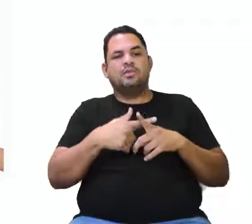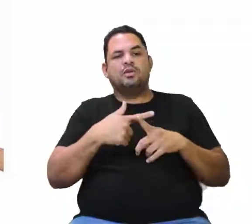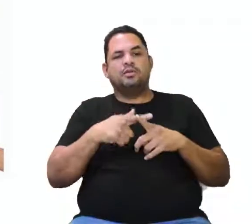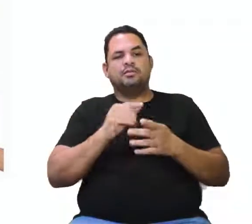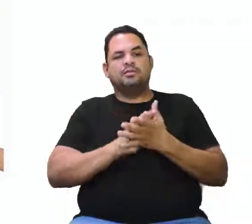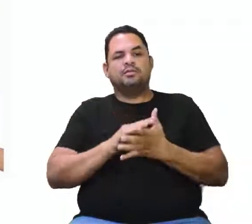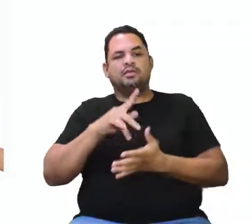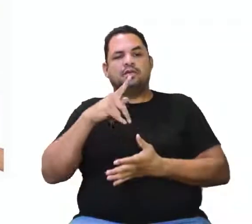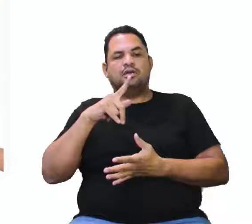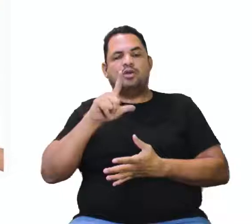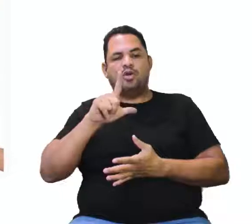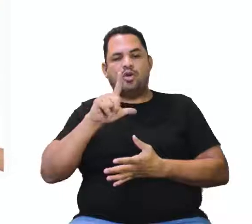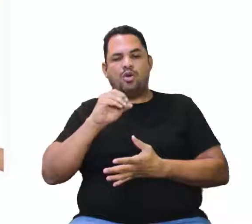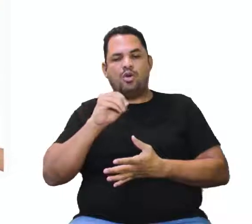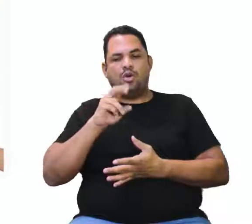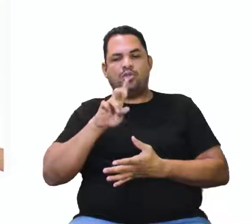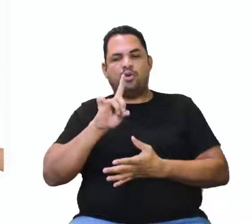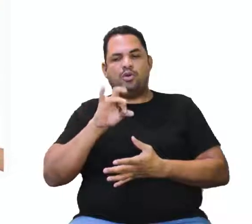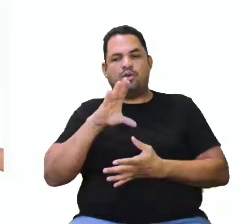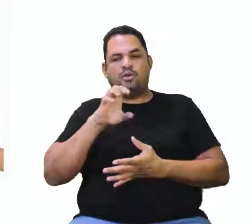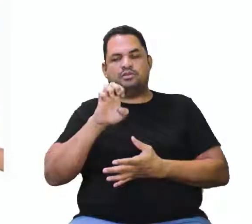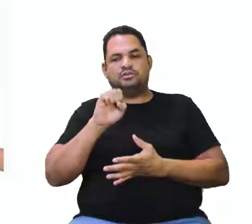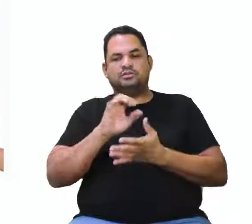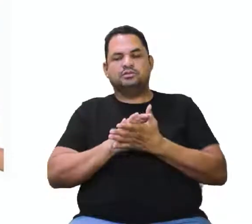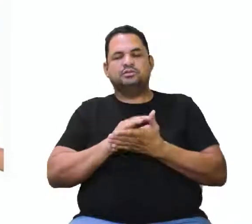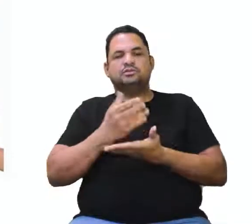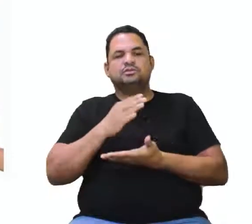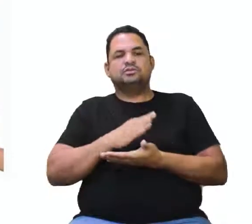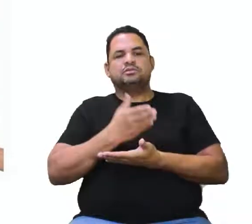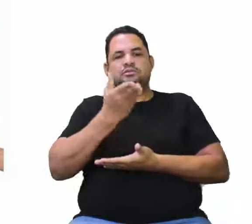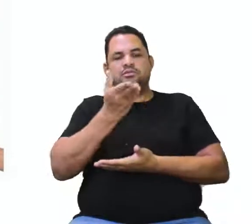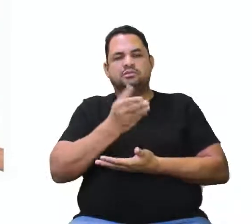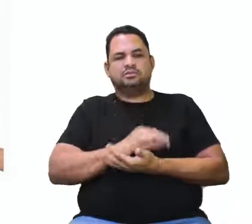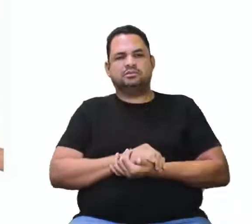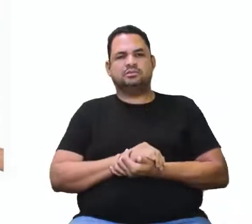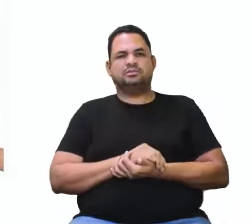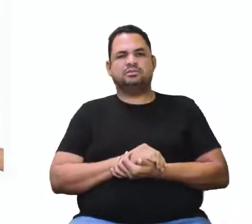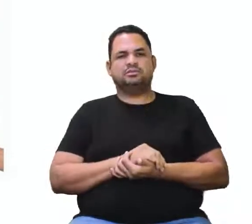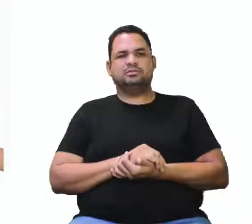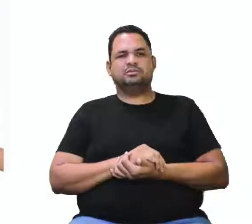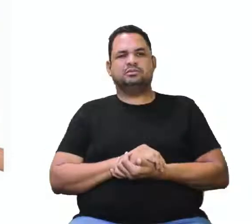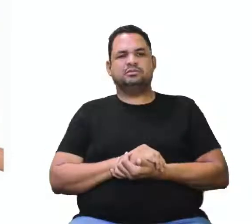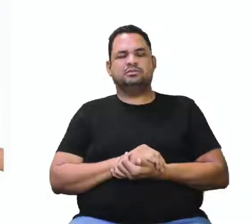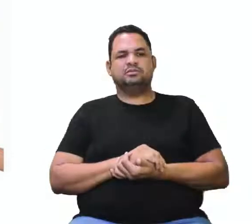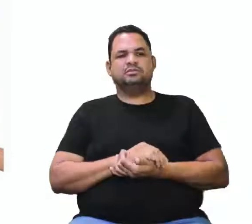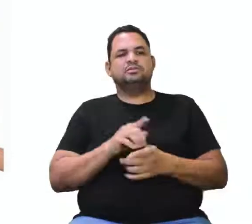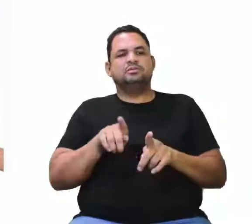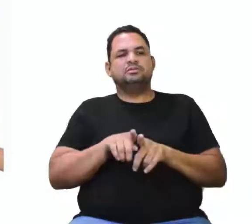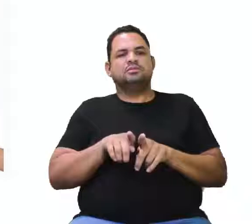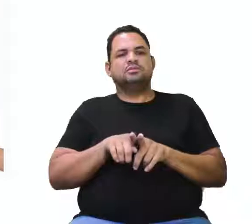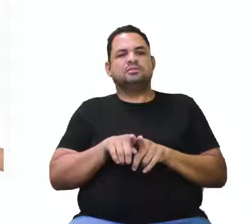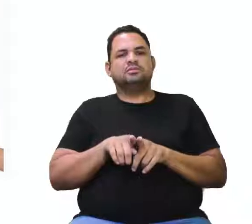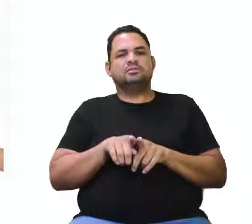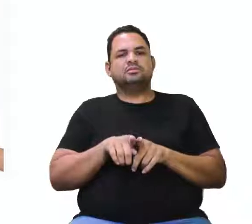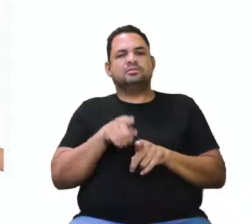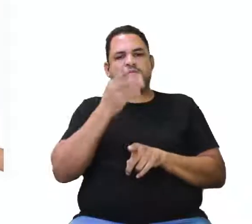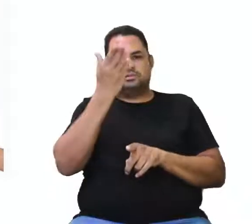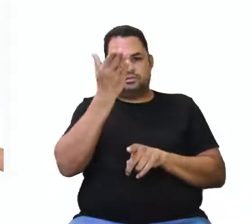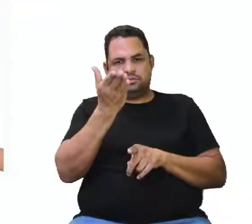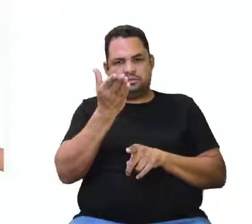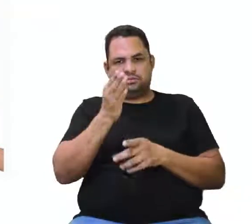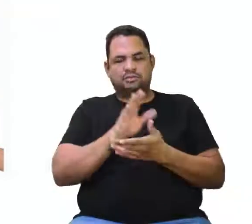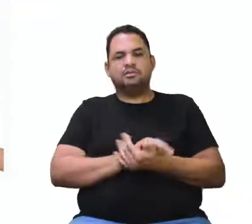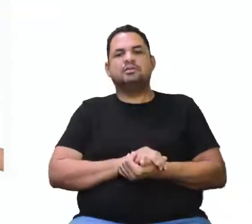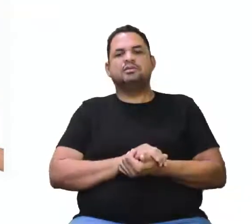de lordose, né? Isso. Porque ele está ali numa postura de hiperlordose. Quem também faz essa